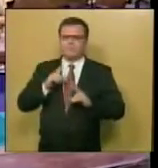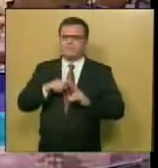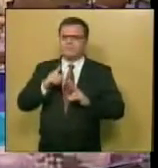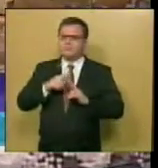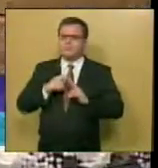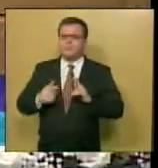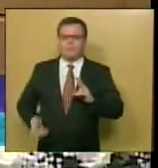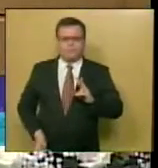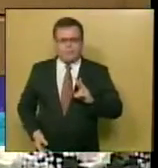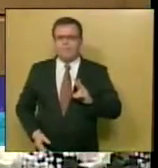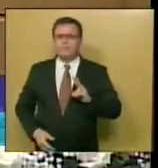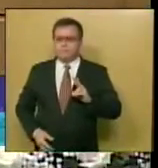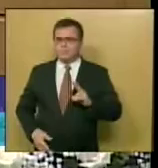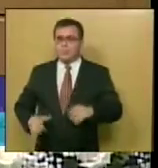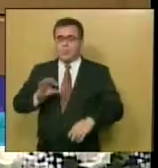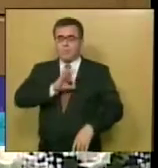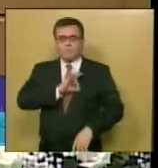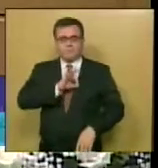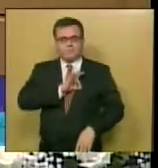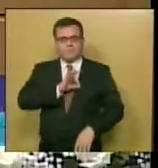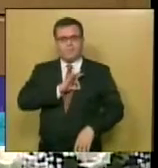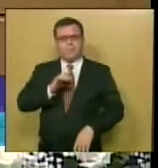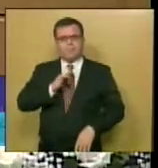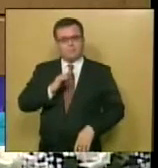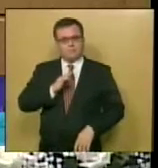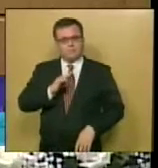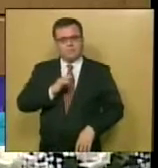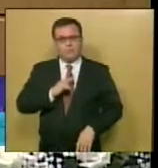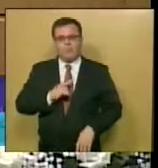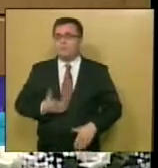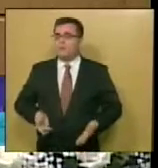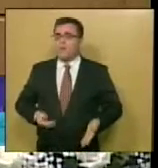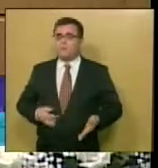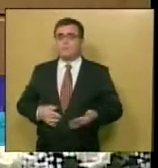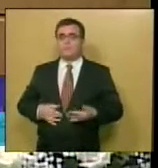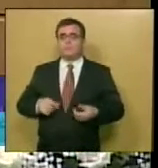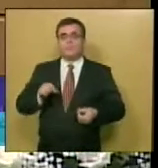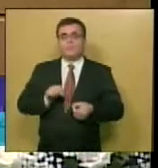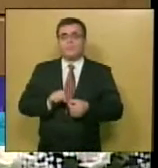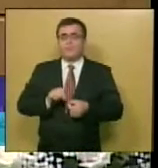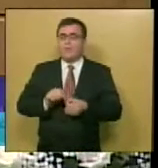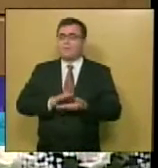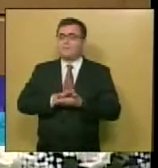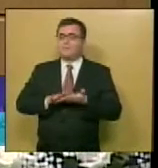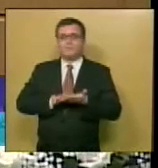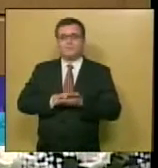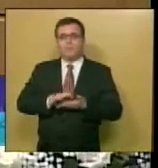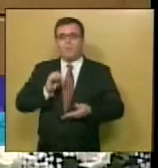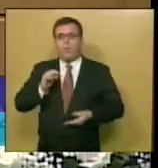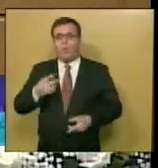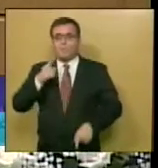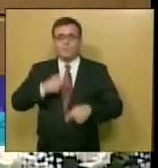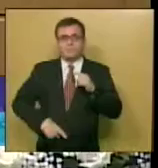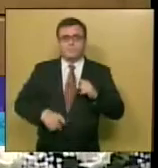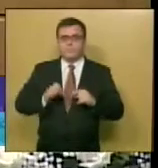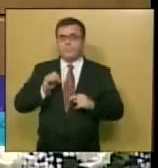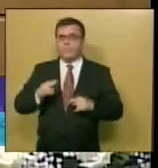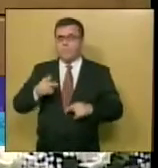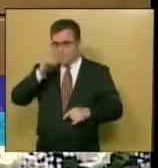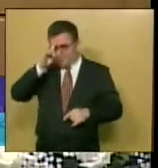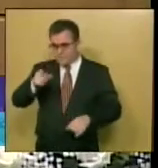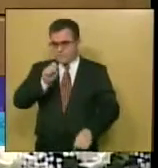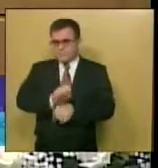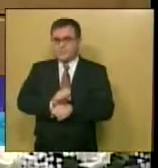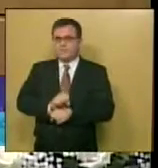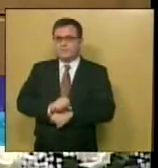da presença armada da polícia, nada foi feito para prevenir ou conter a barbárie. Ao